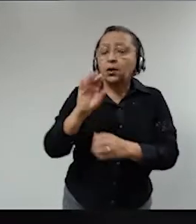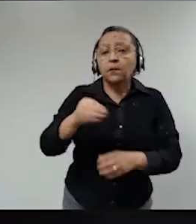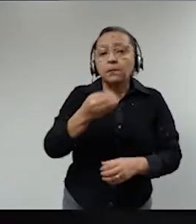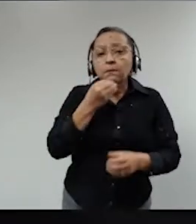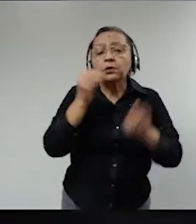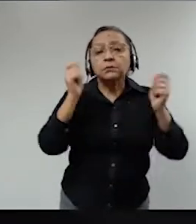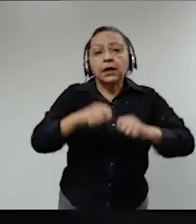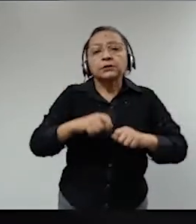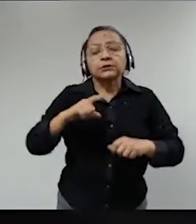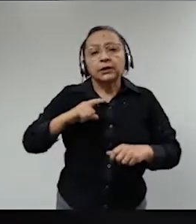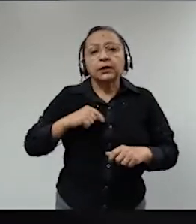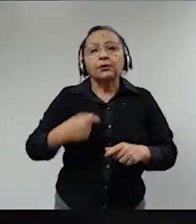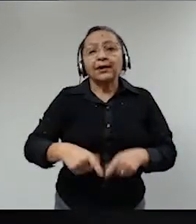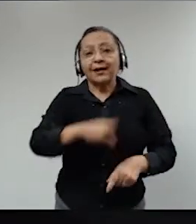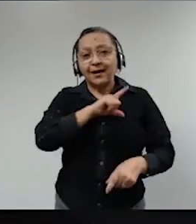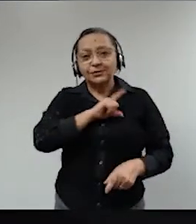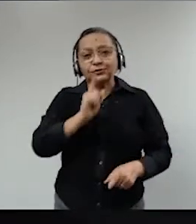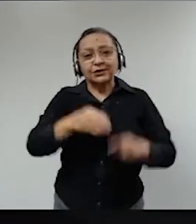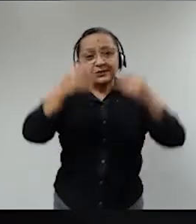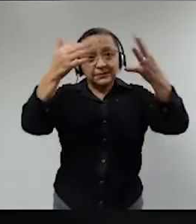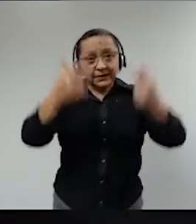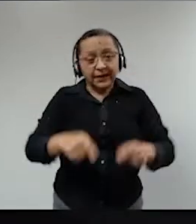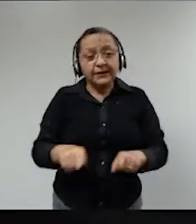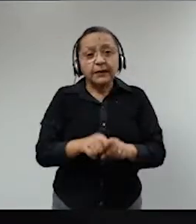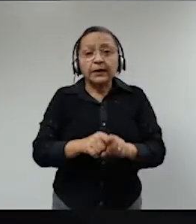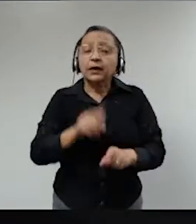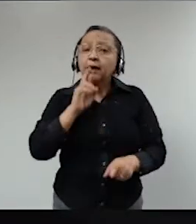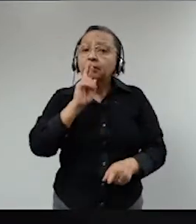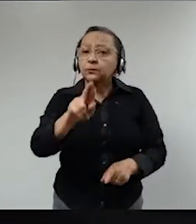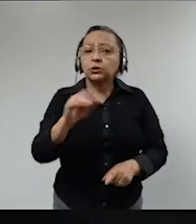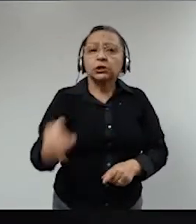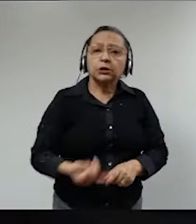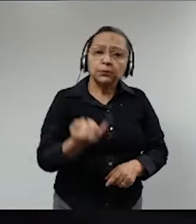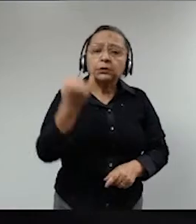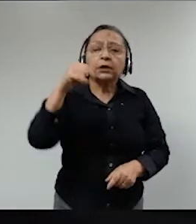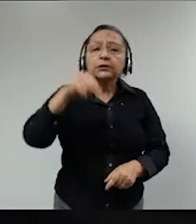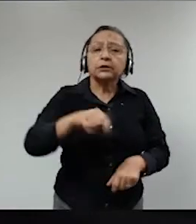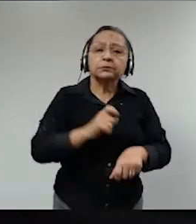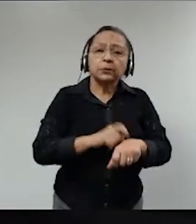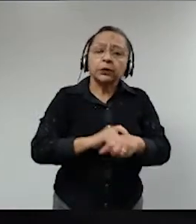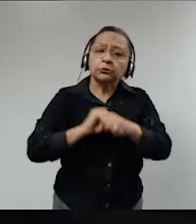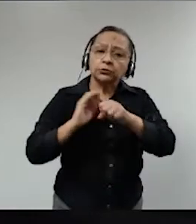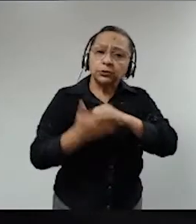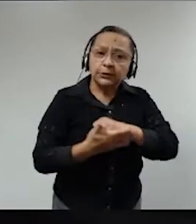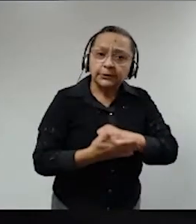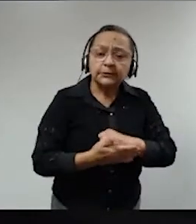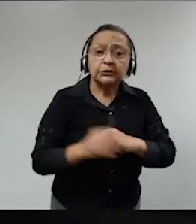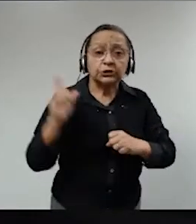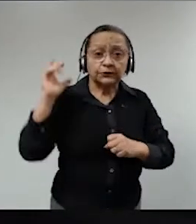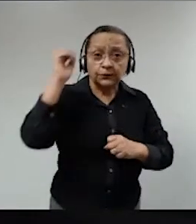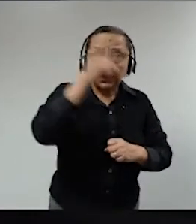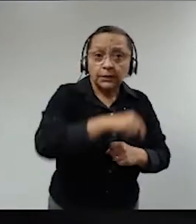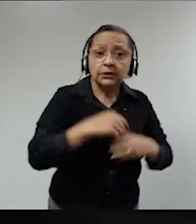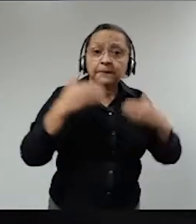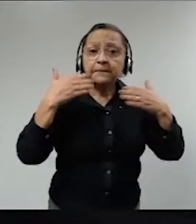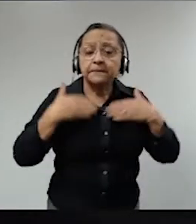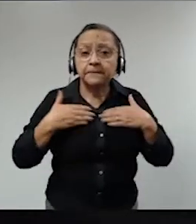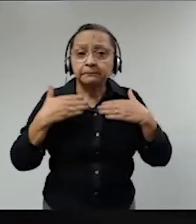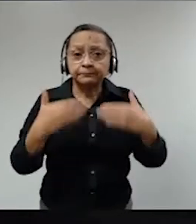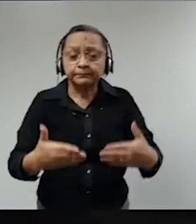aqueles pressupostos que eu já mencionei e respostas importantes à crise mediante